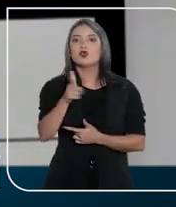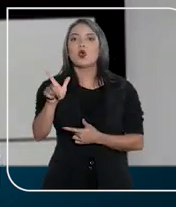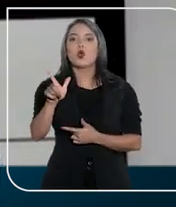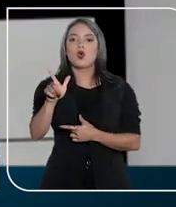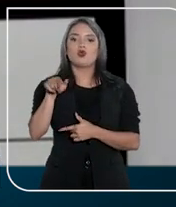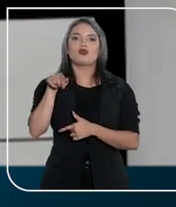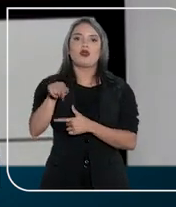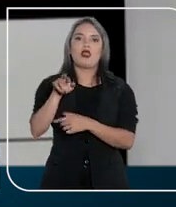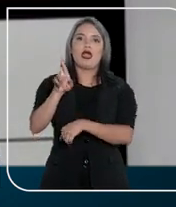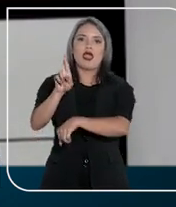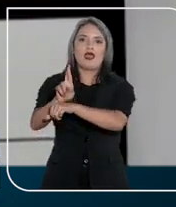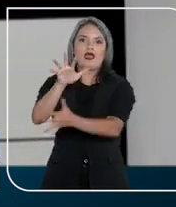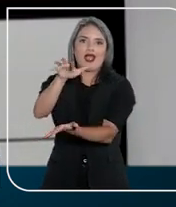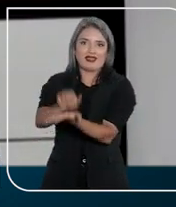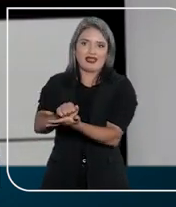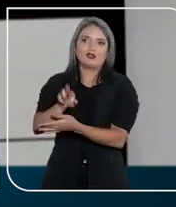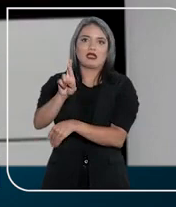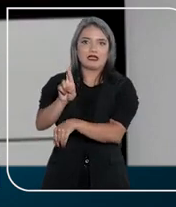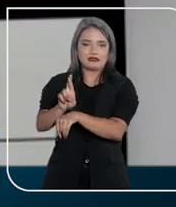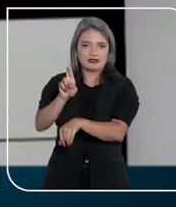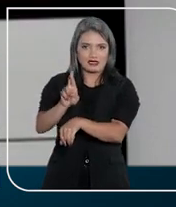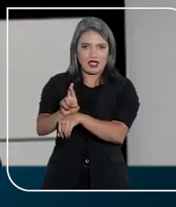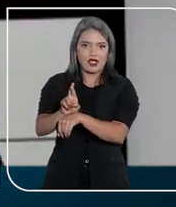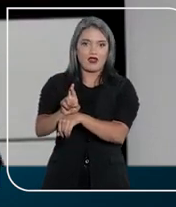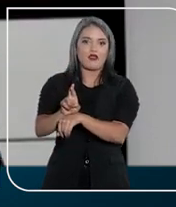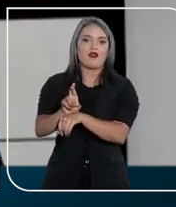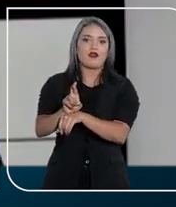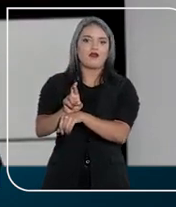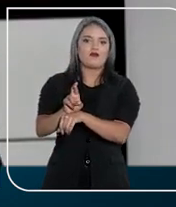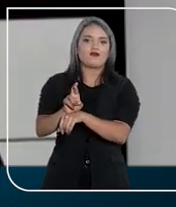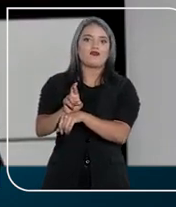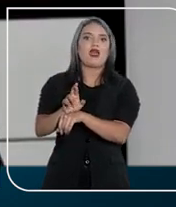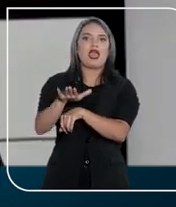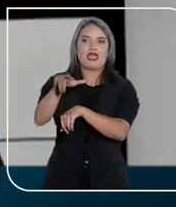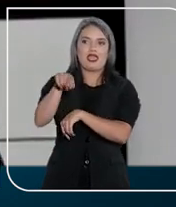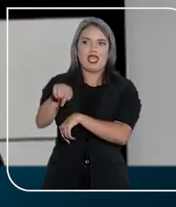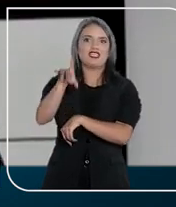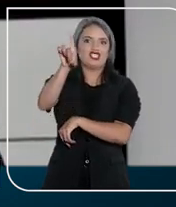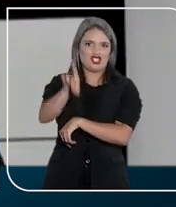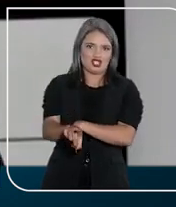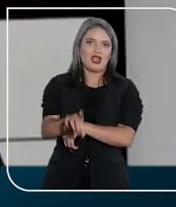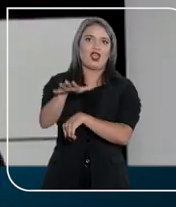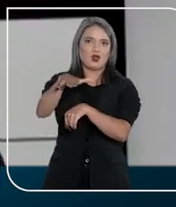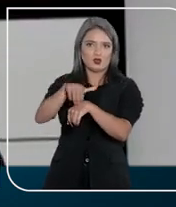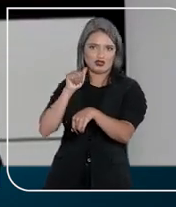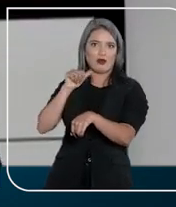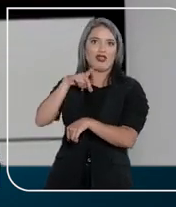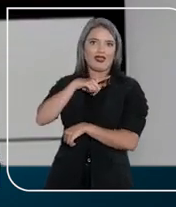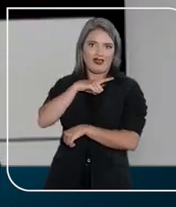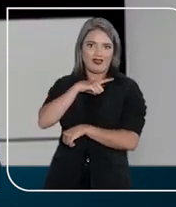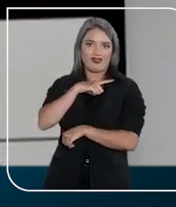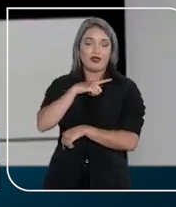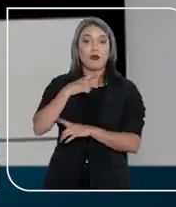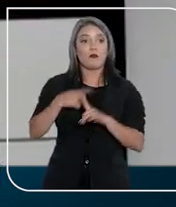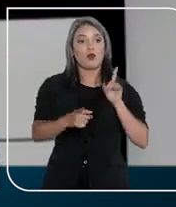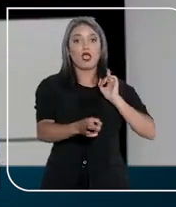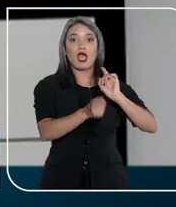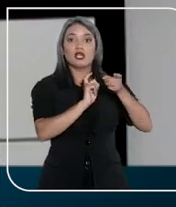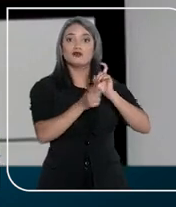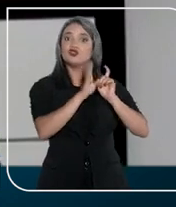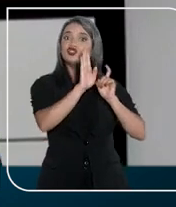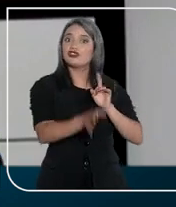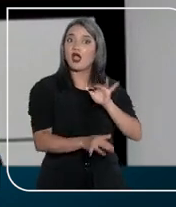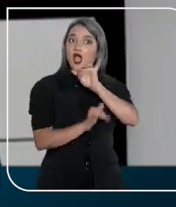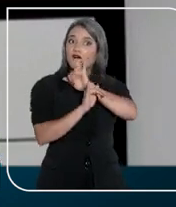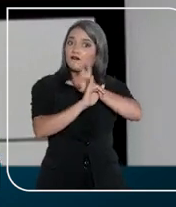5 que estão no cadastro de reservas, eles passam a ter o direito. Por quê? Porque a administração manifestou que